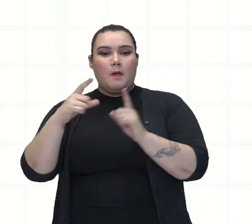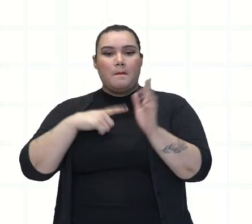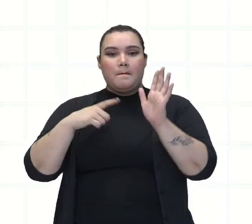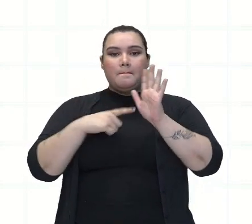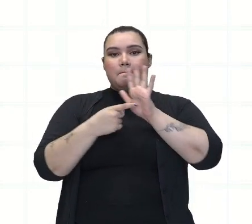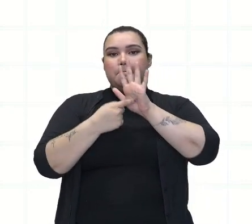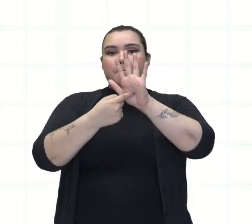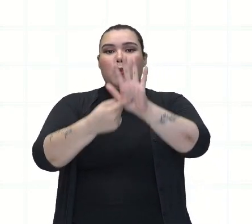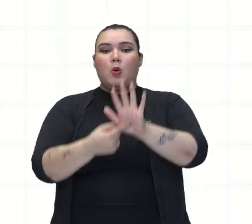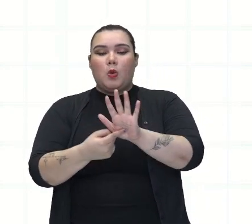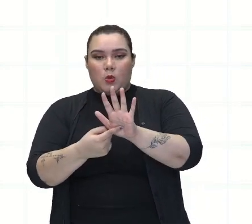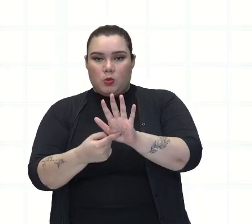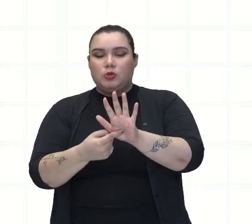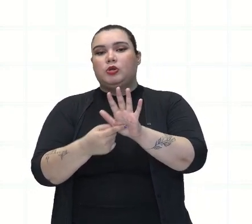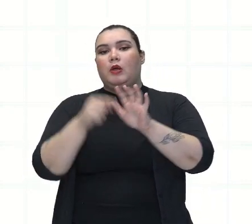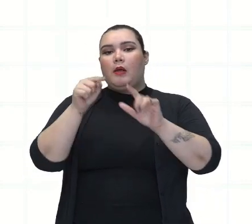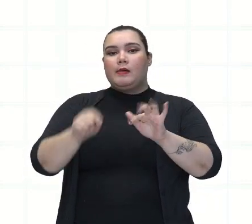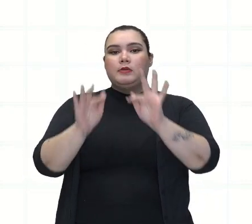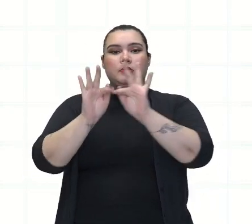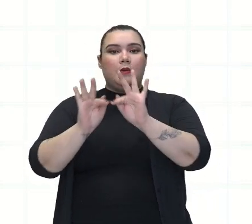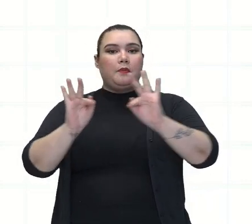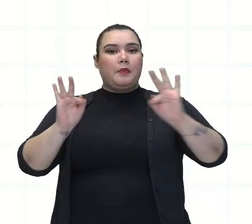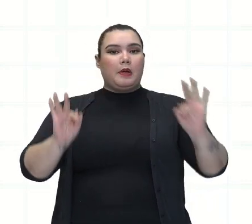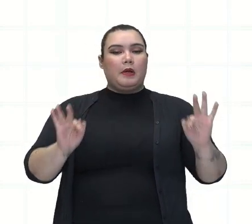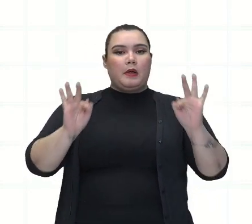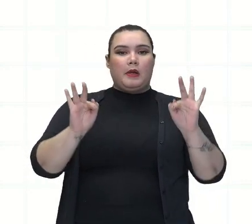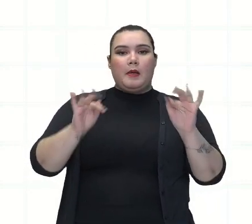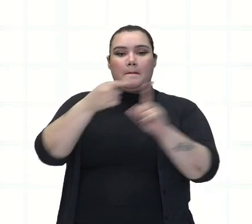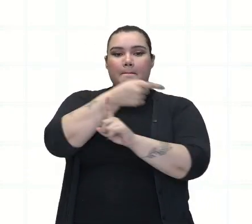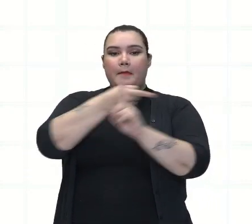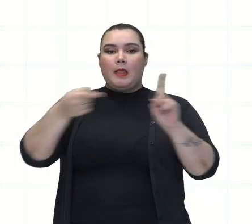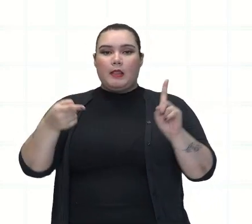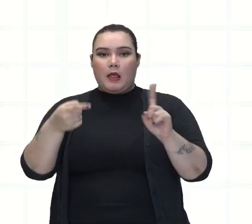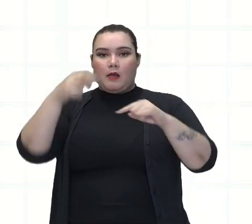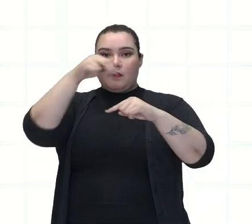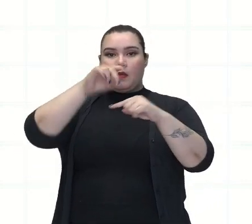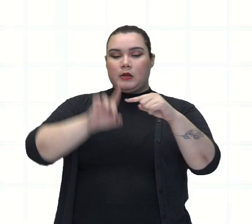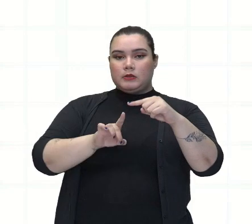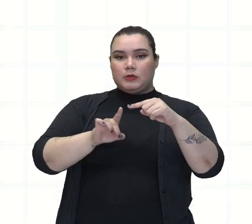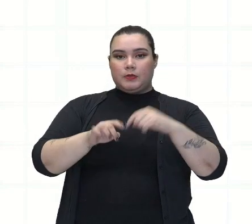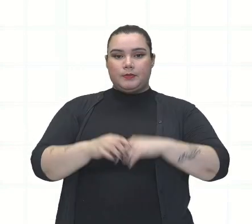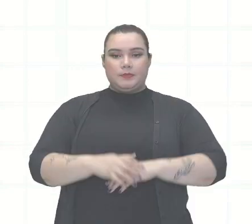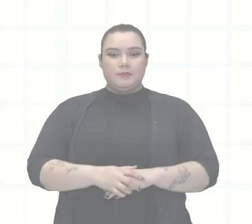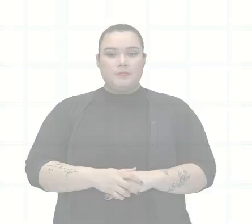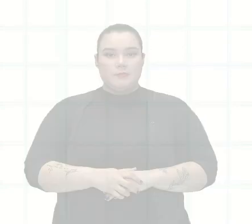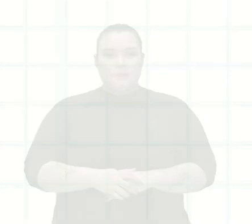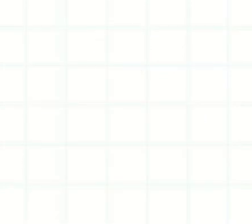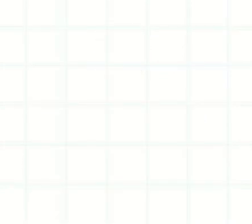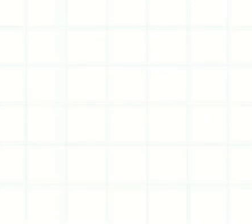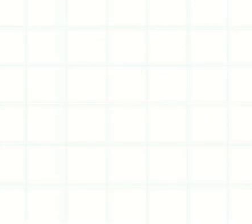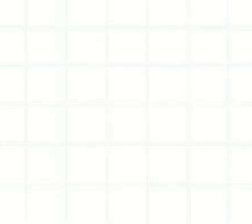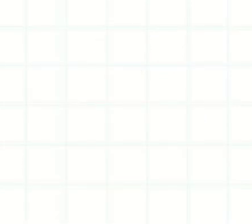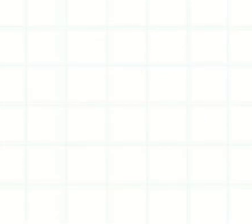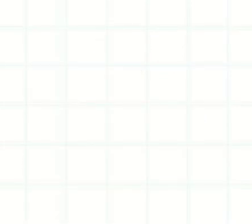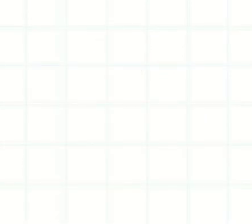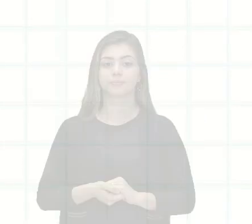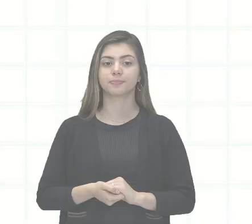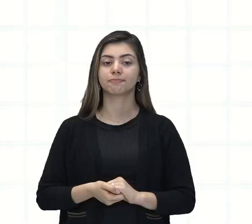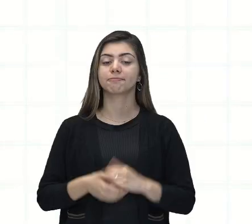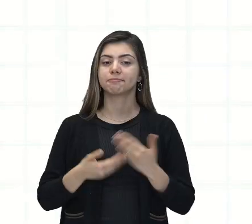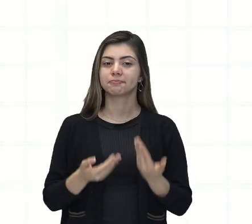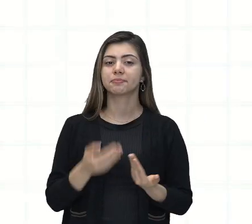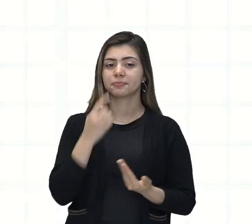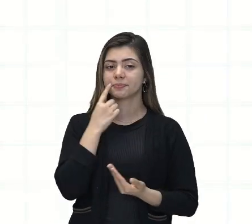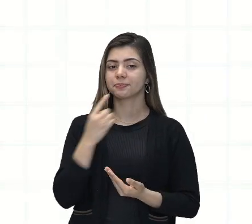essa ideia, né, de metade, de fração? Aqui. Então, alguém,